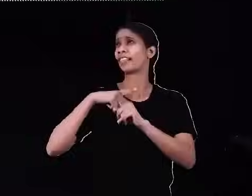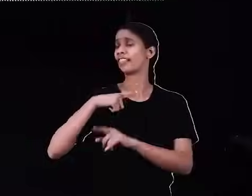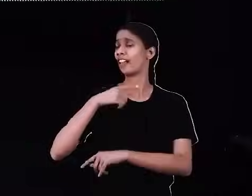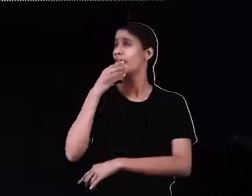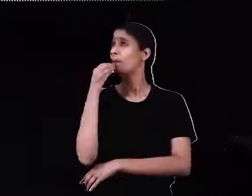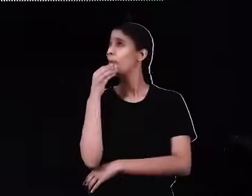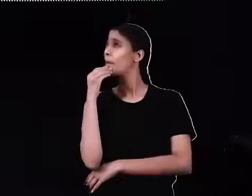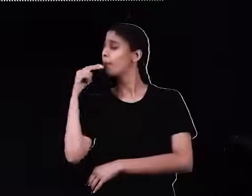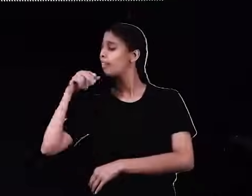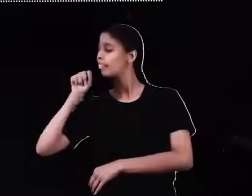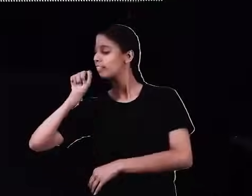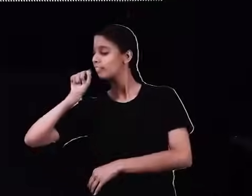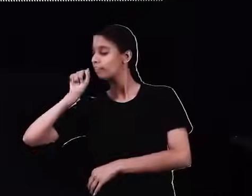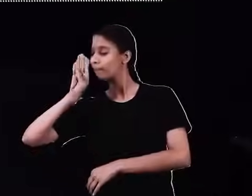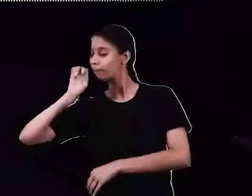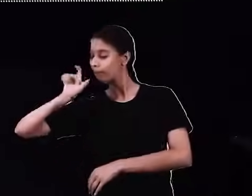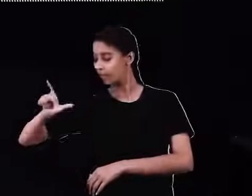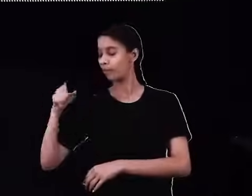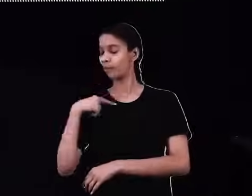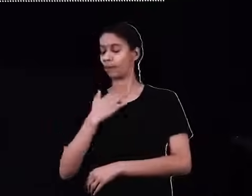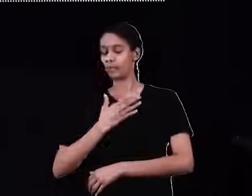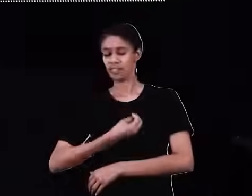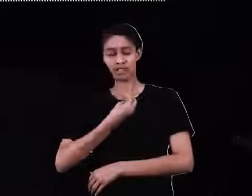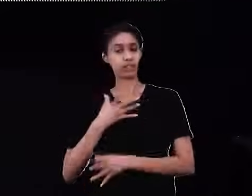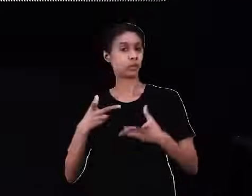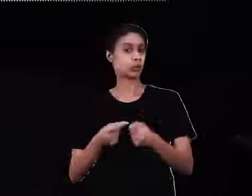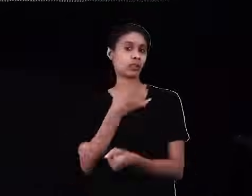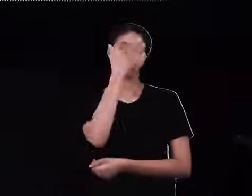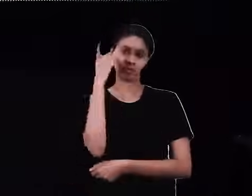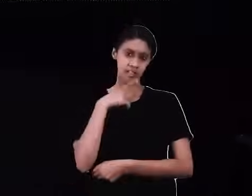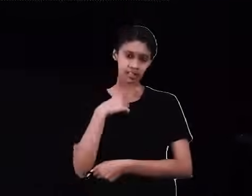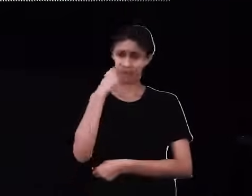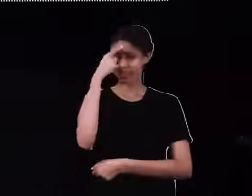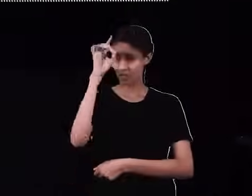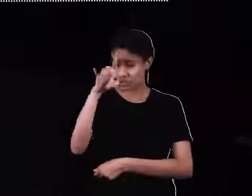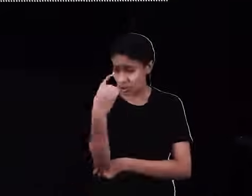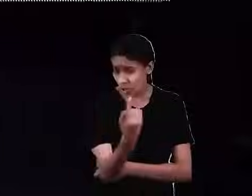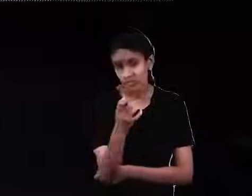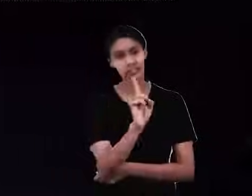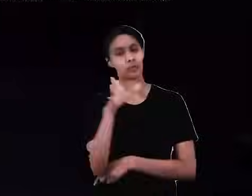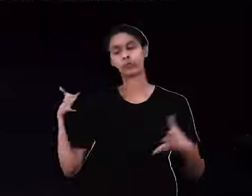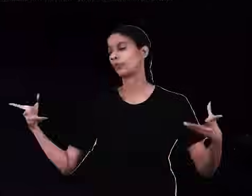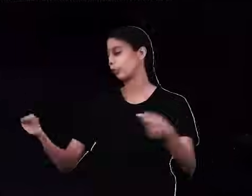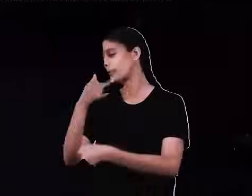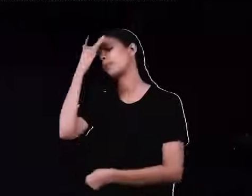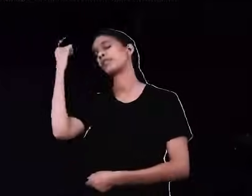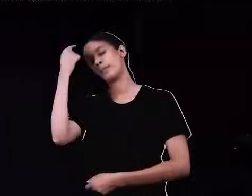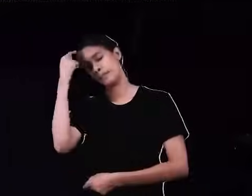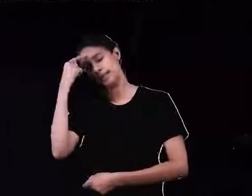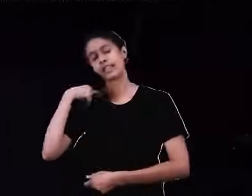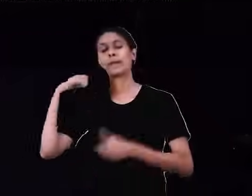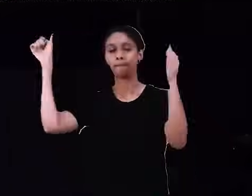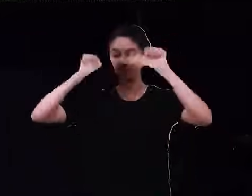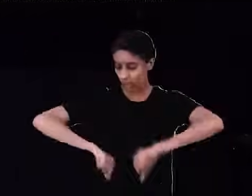vida, na minha vida. Todo mundo tem, gente. Não fique iludindo que é só você, não. Porque tem gente que assim, ela se acha desgraçada das nações. Ela acha que